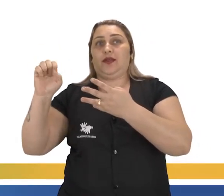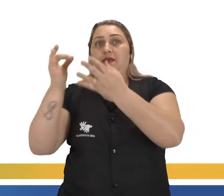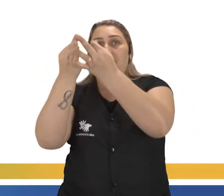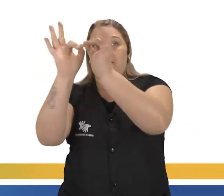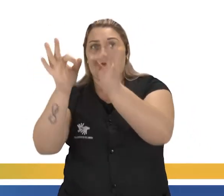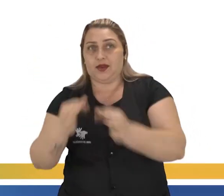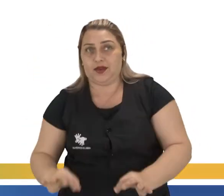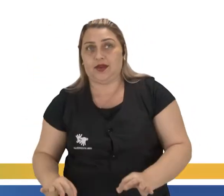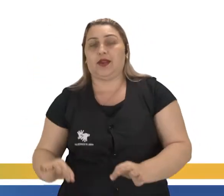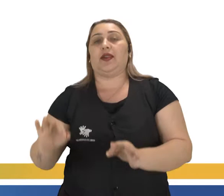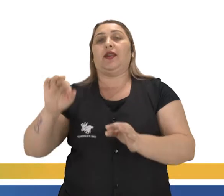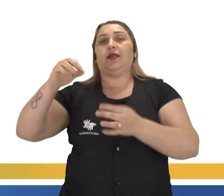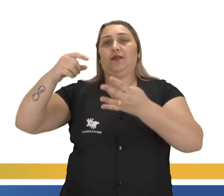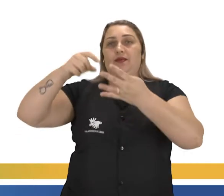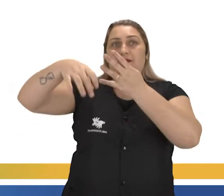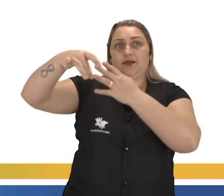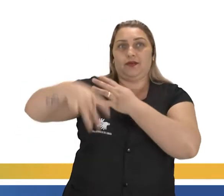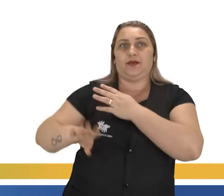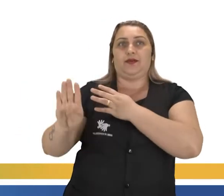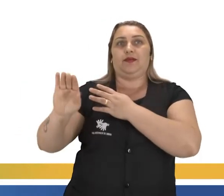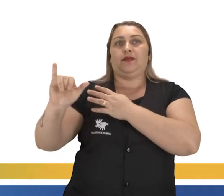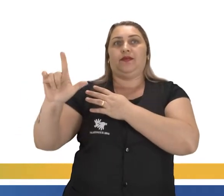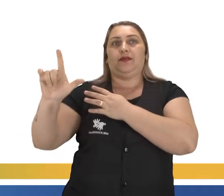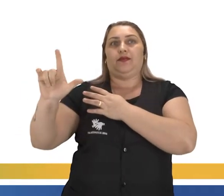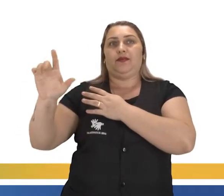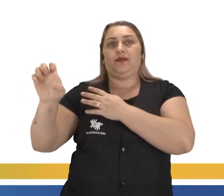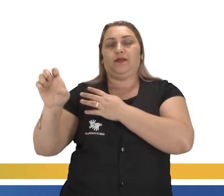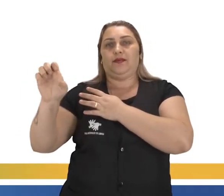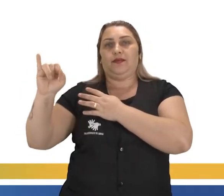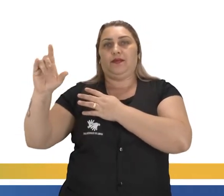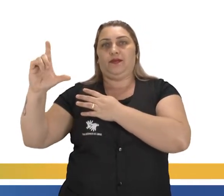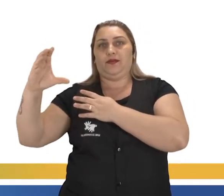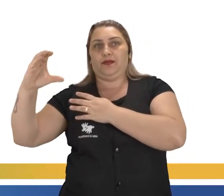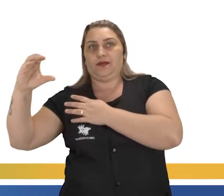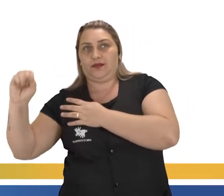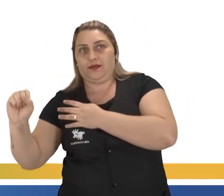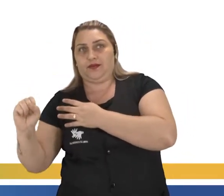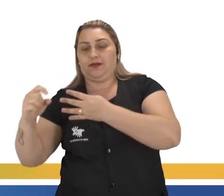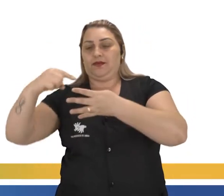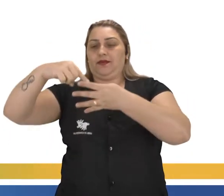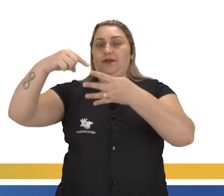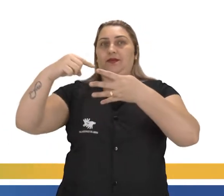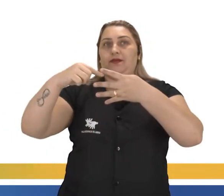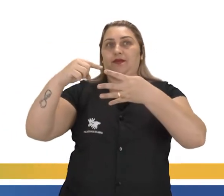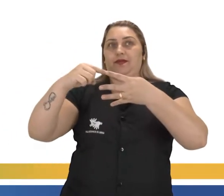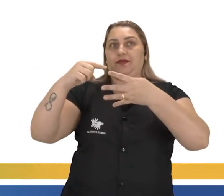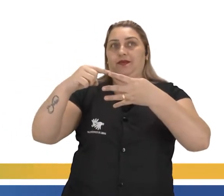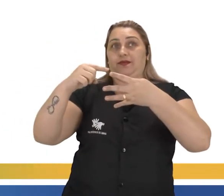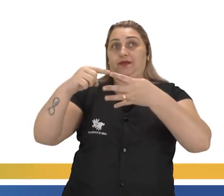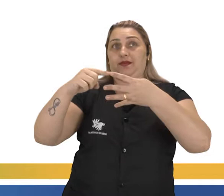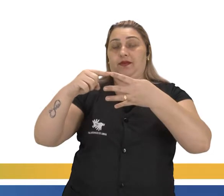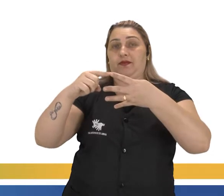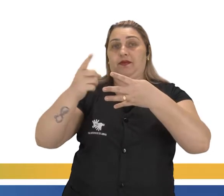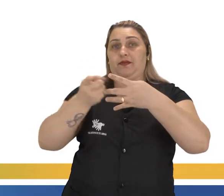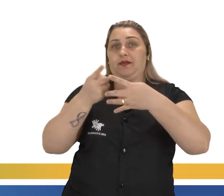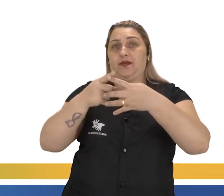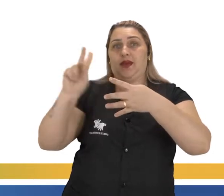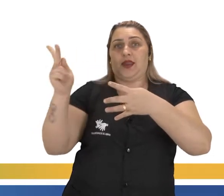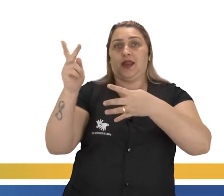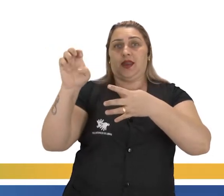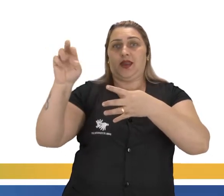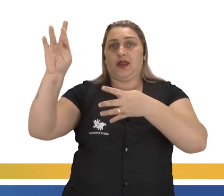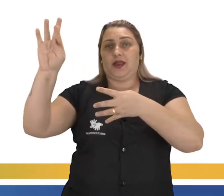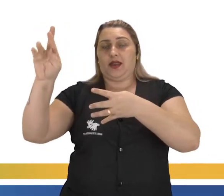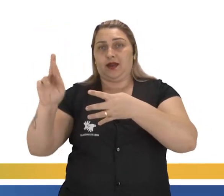desses e dentro de qual contexto eles vão se encaixar. A primeira são as heterográficas, ou